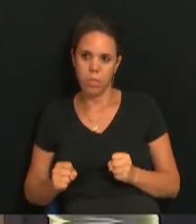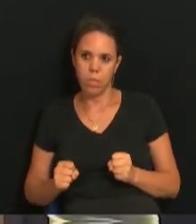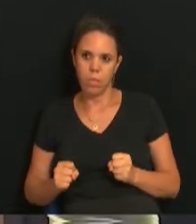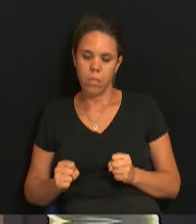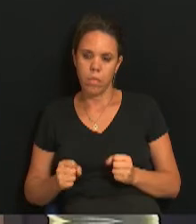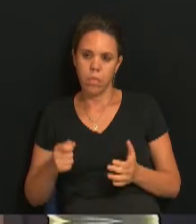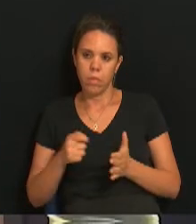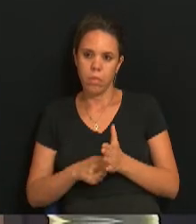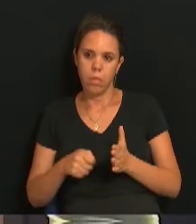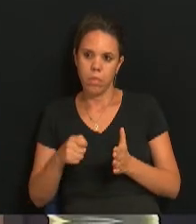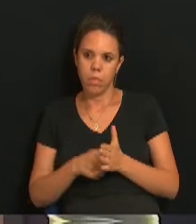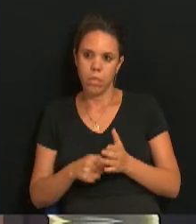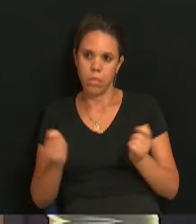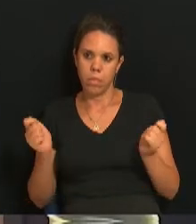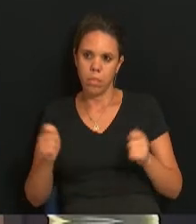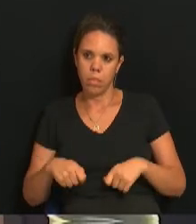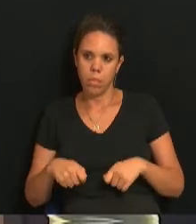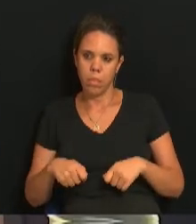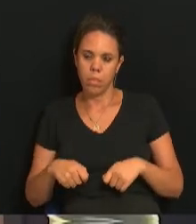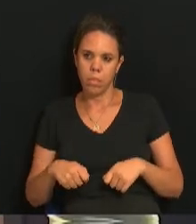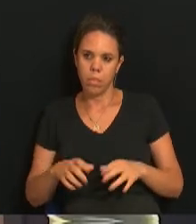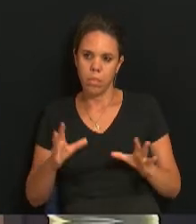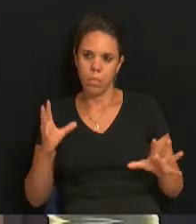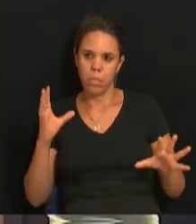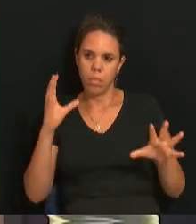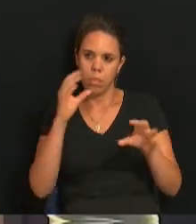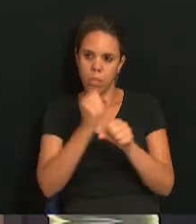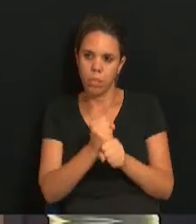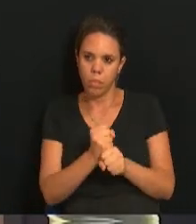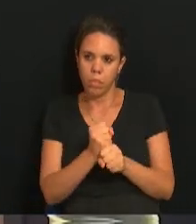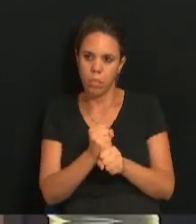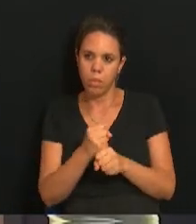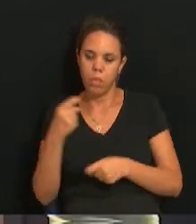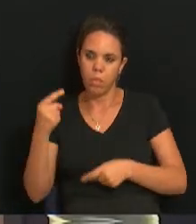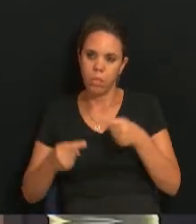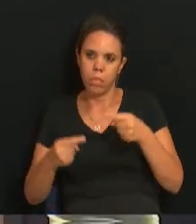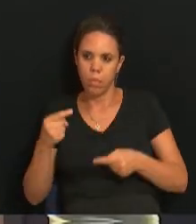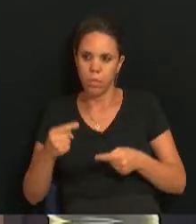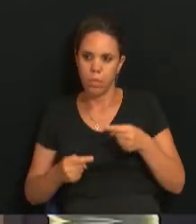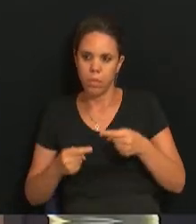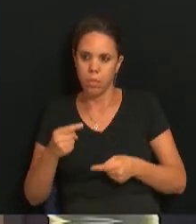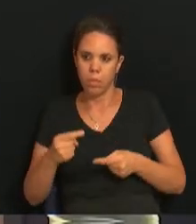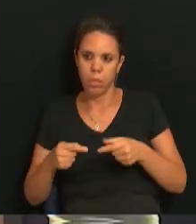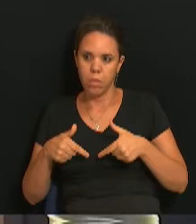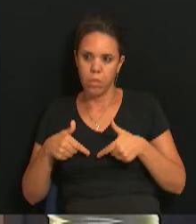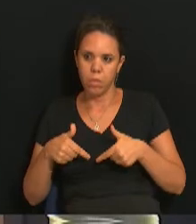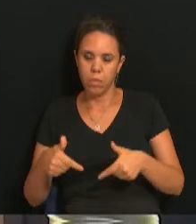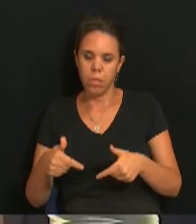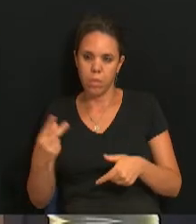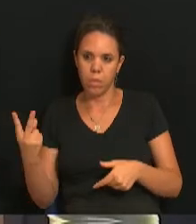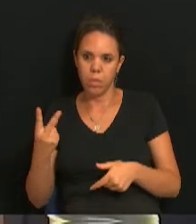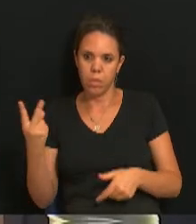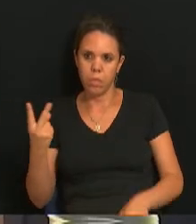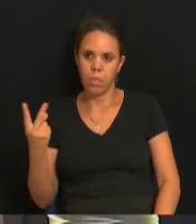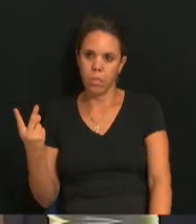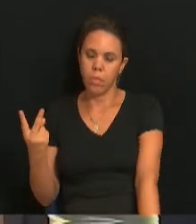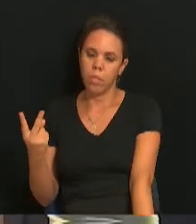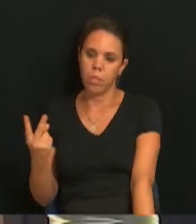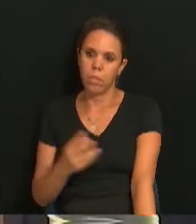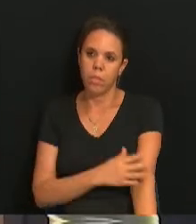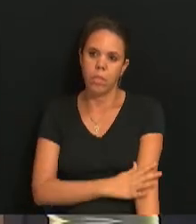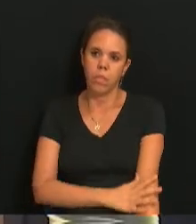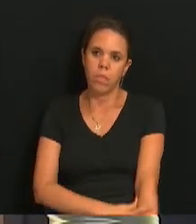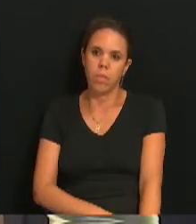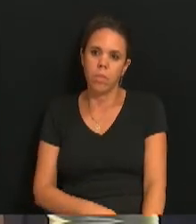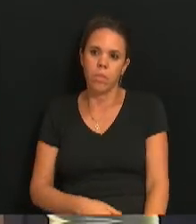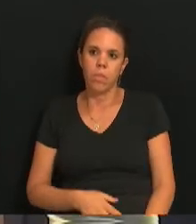pautar ou para poder acumular nessa discussão em busca do reconhecimento, em busca,